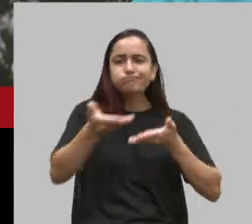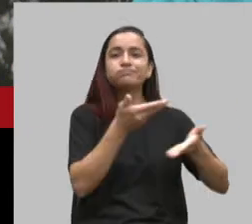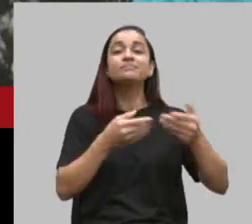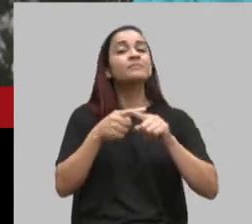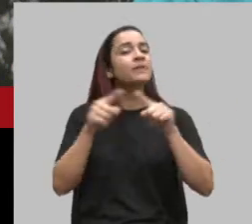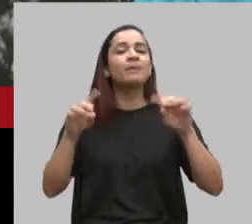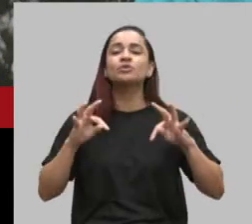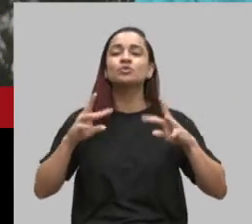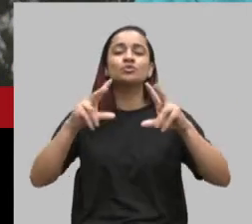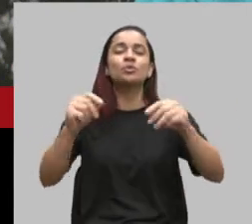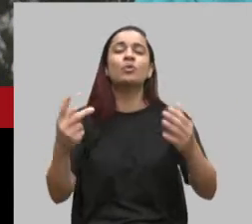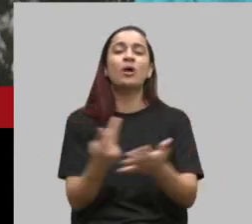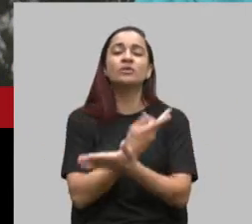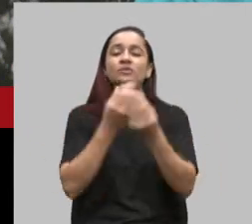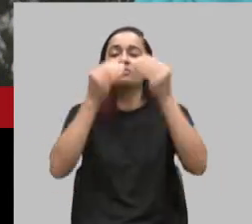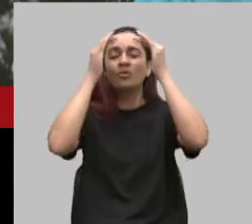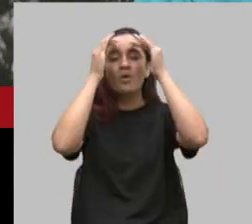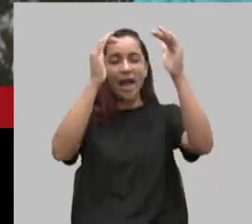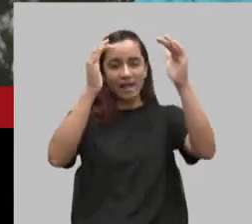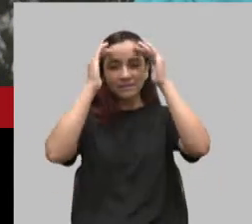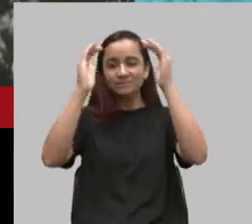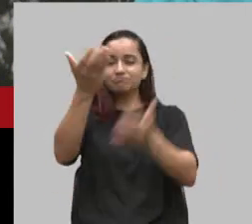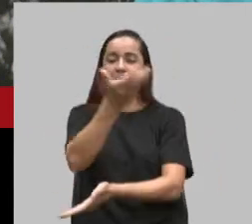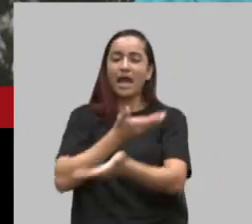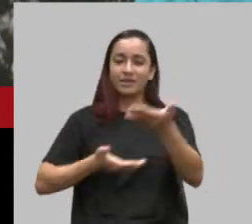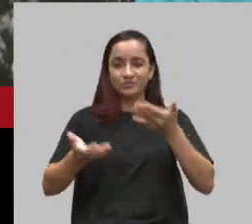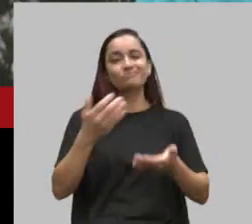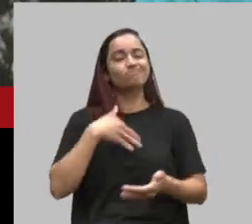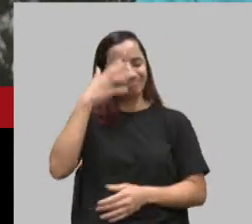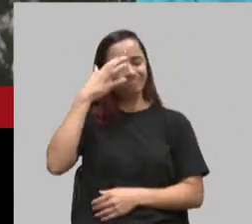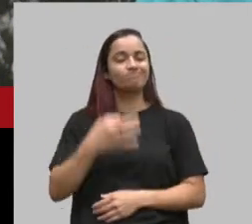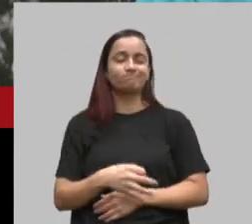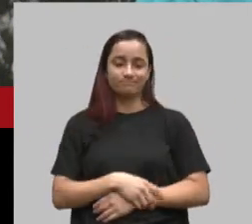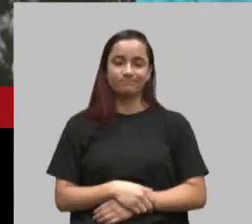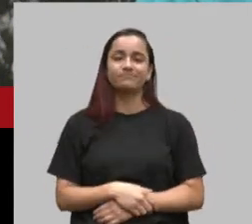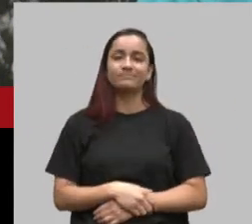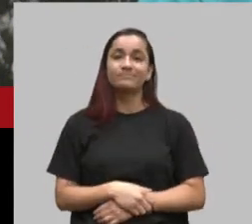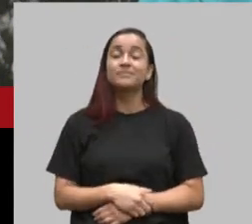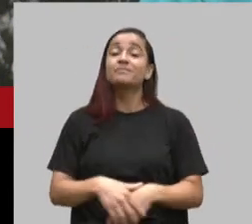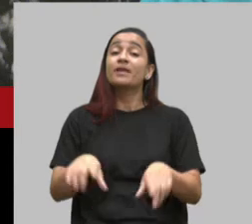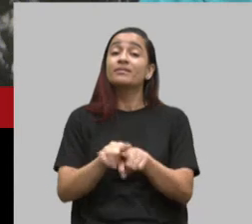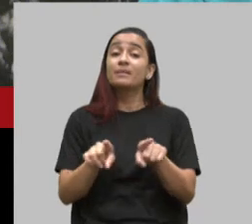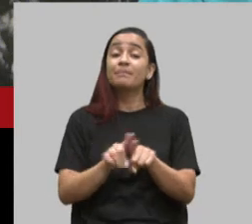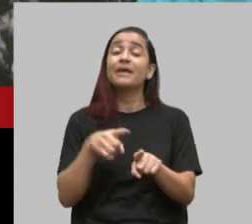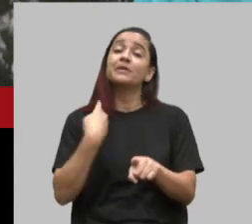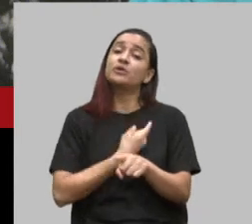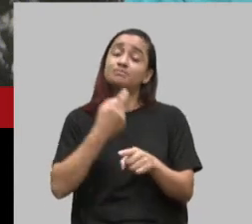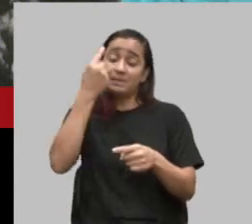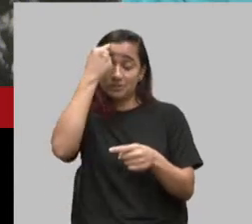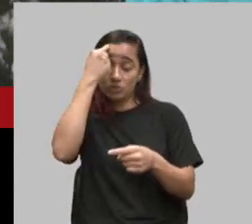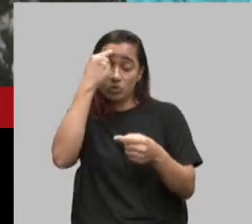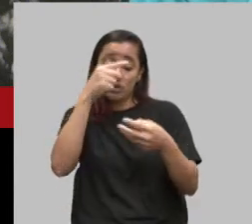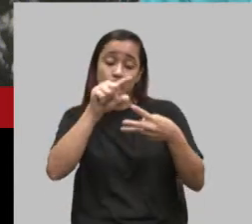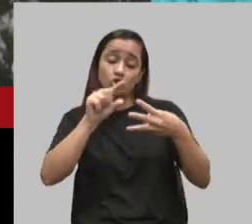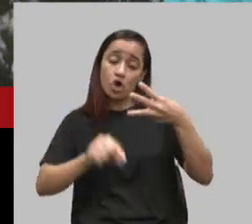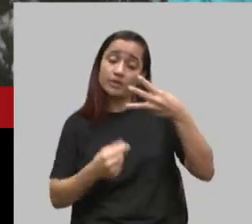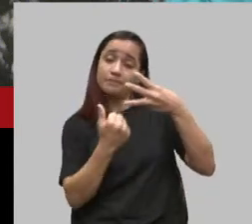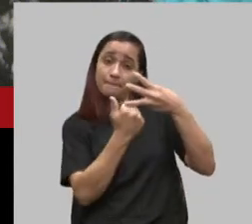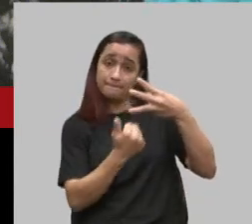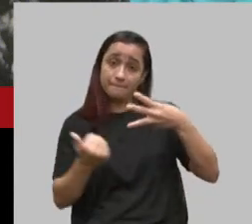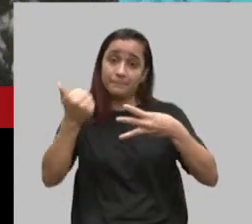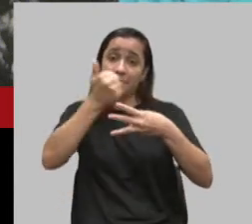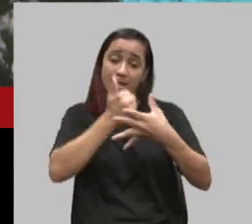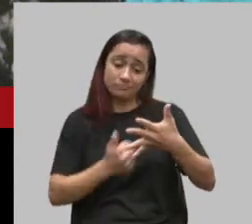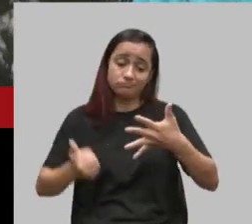de forma muito respeitosa e isso eu posso garantir e nós tivemos que priorizar três propostas das que das 10 que